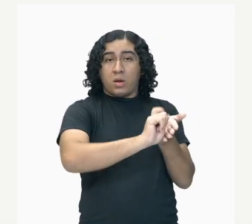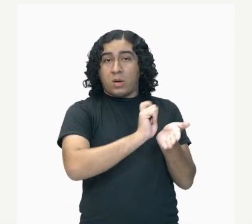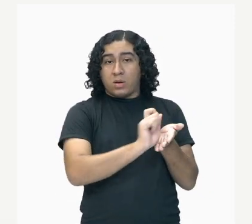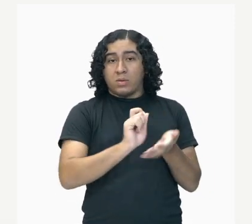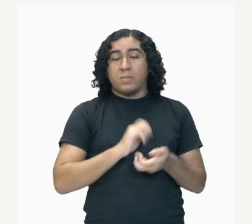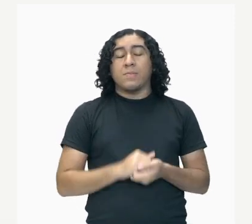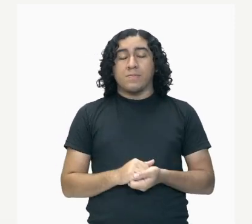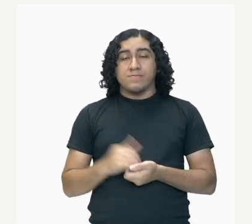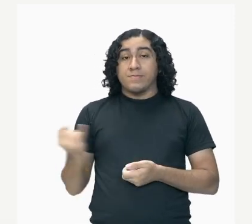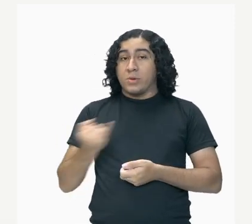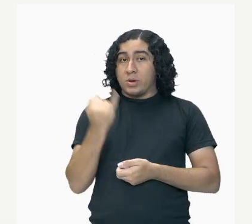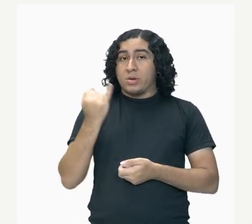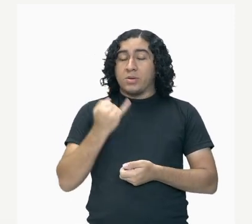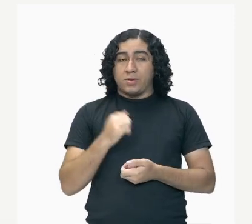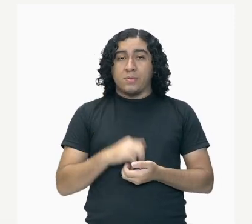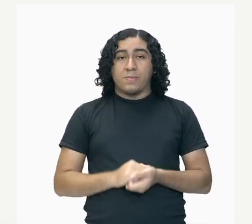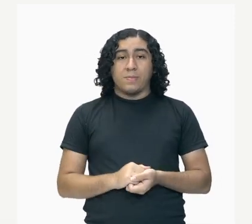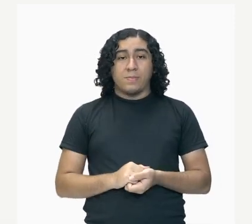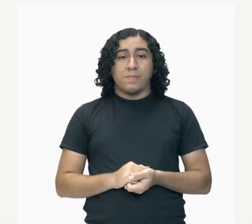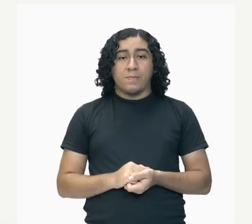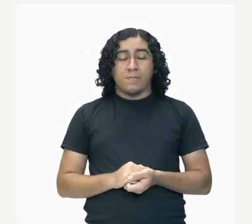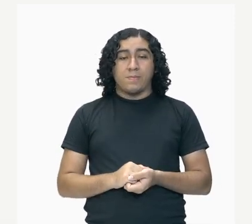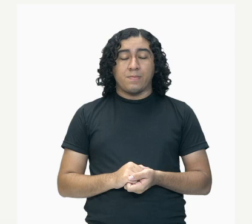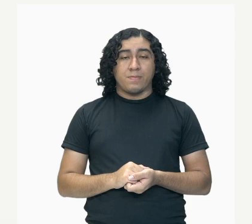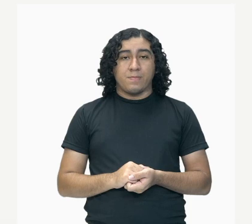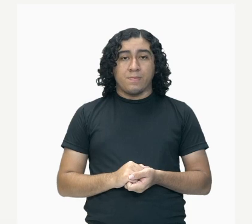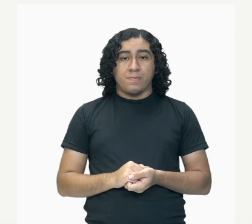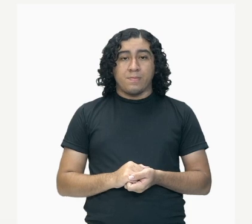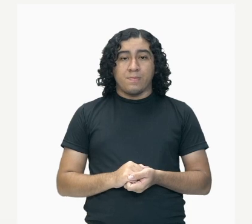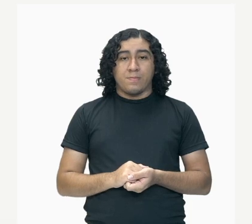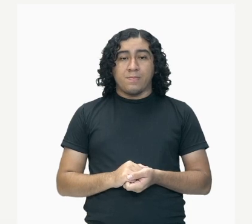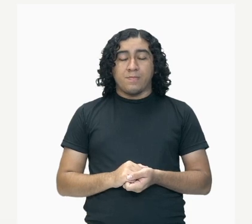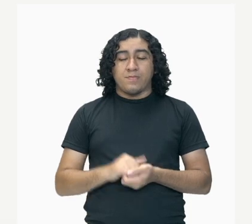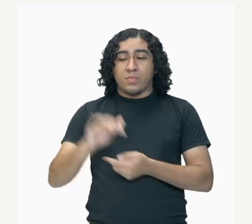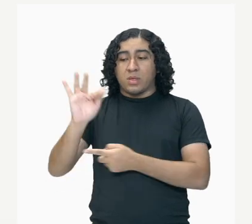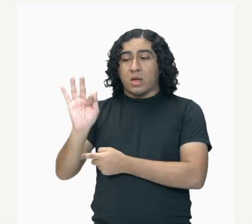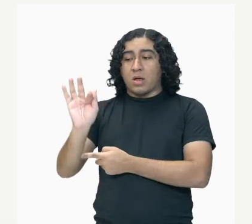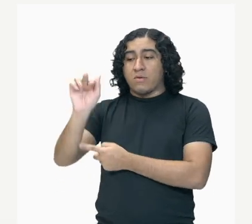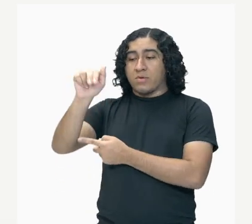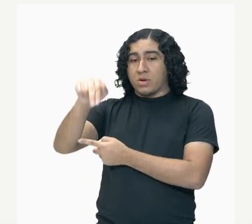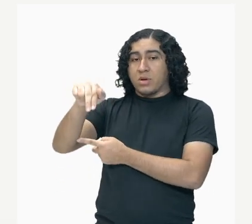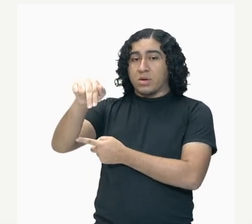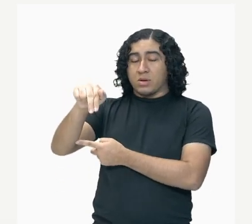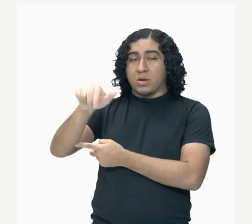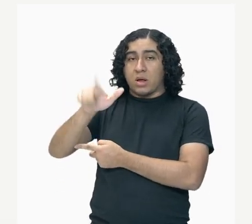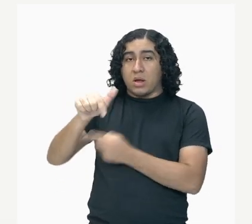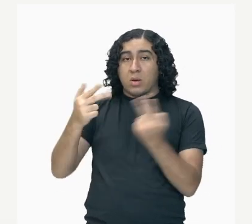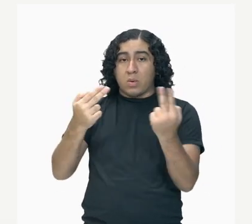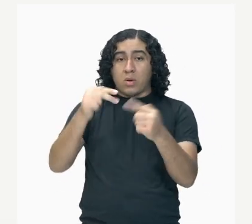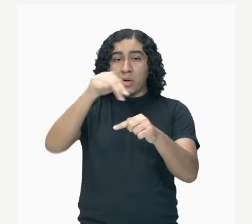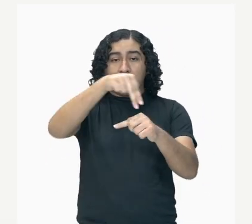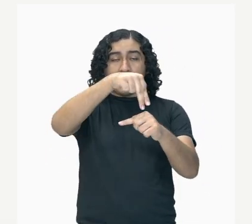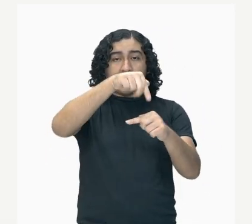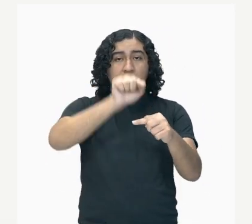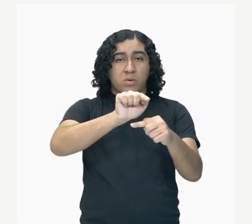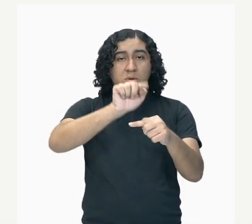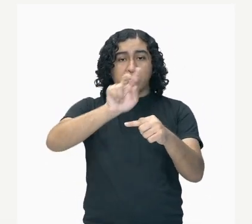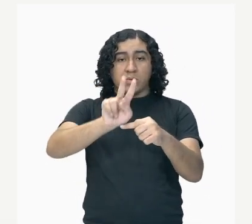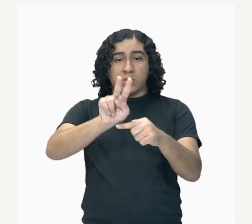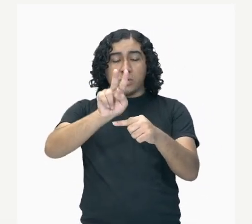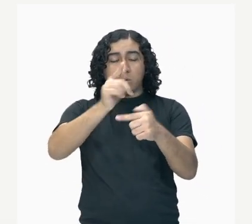ela é bastante important para você a frequência fundamental ou frequência natural é igual a n vezes a